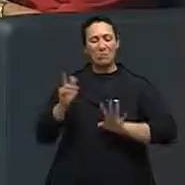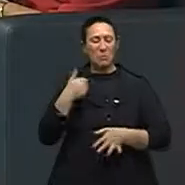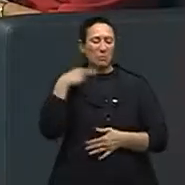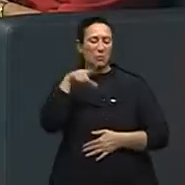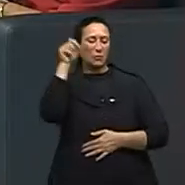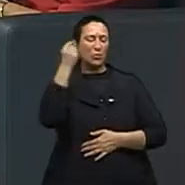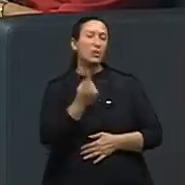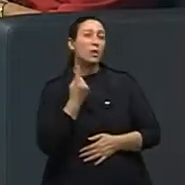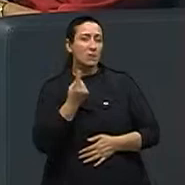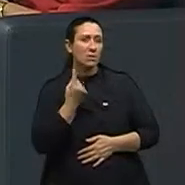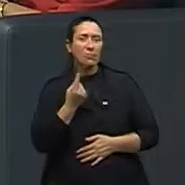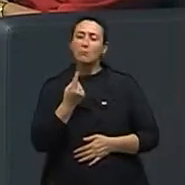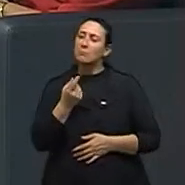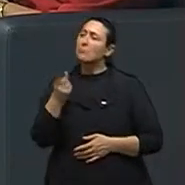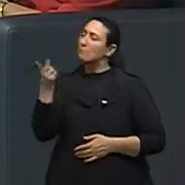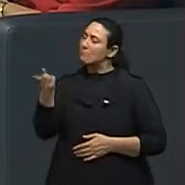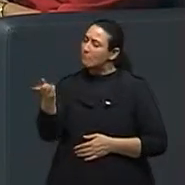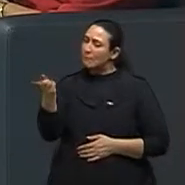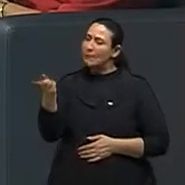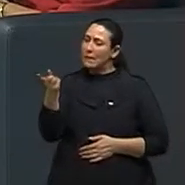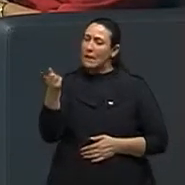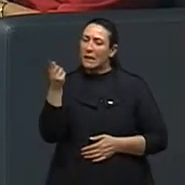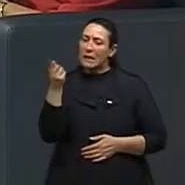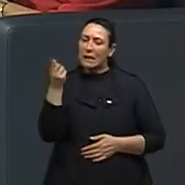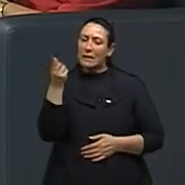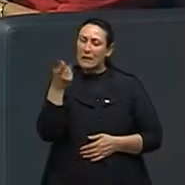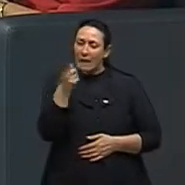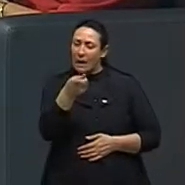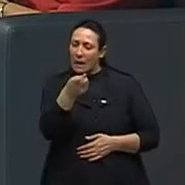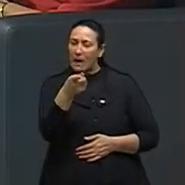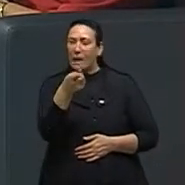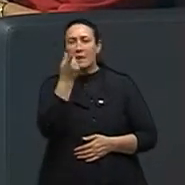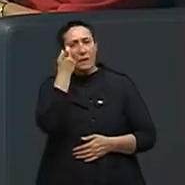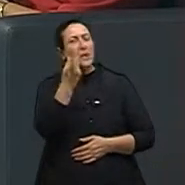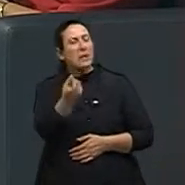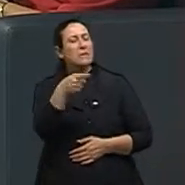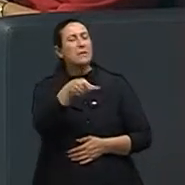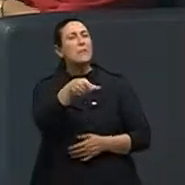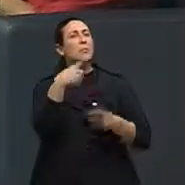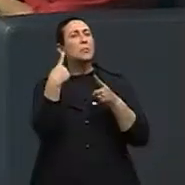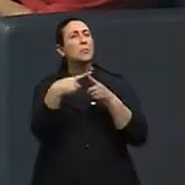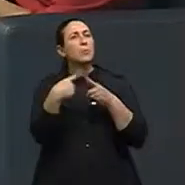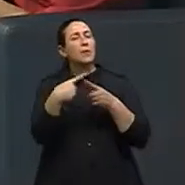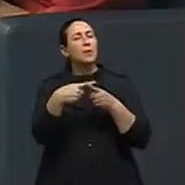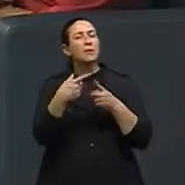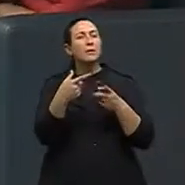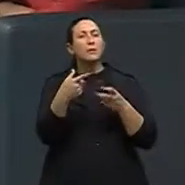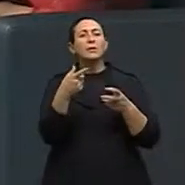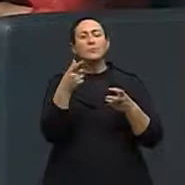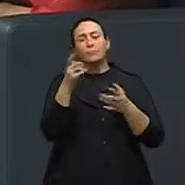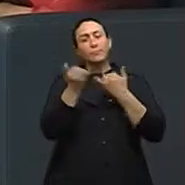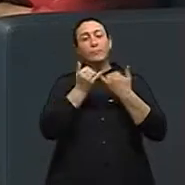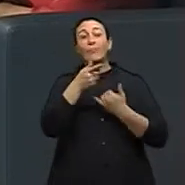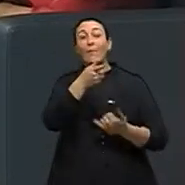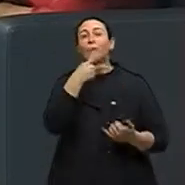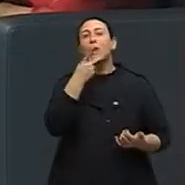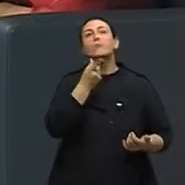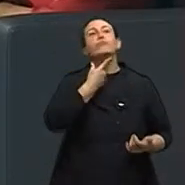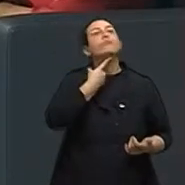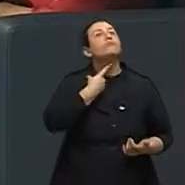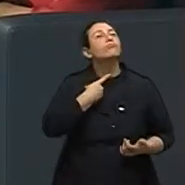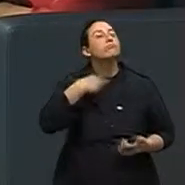não tu sabe que é uma coisa interessante sempre que tu fala em sonhos e desejos e planos Ah isso que eu queria saber é o homem não